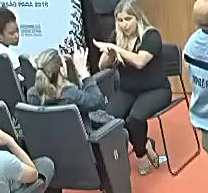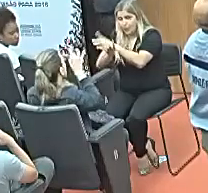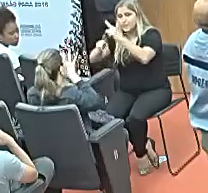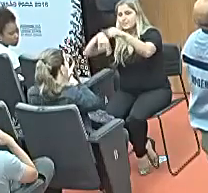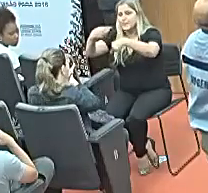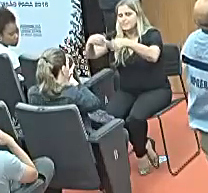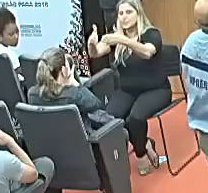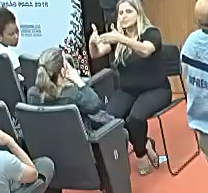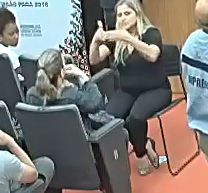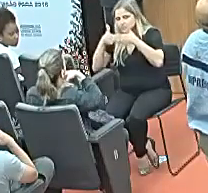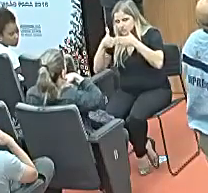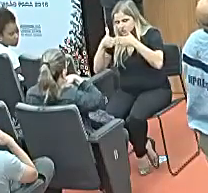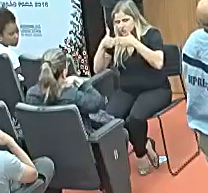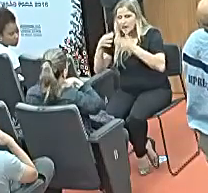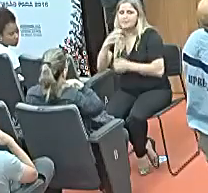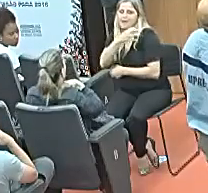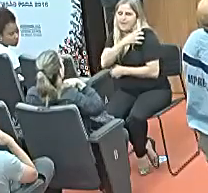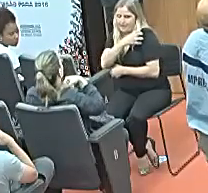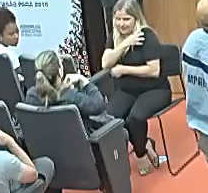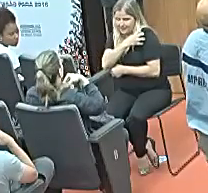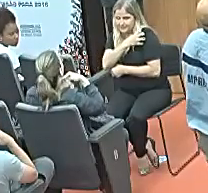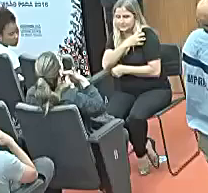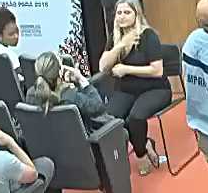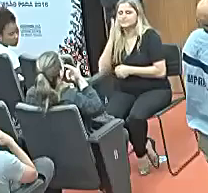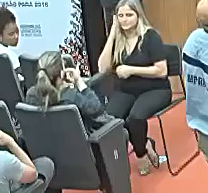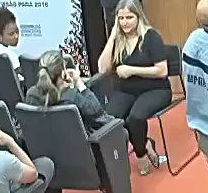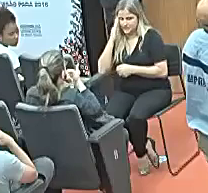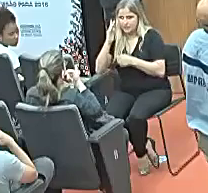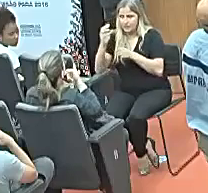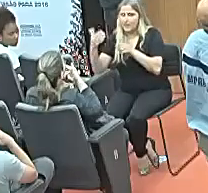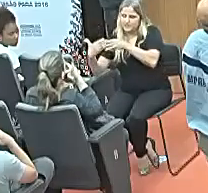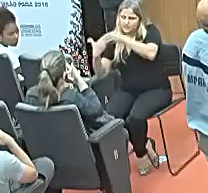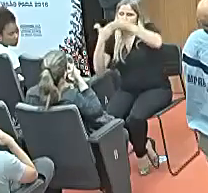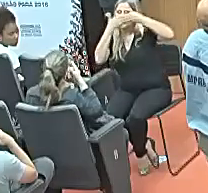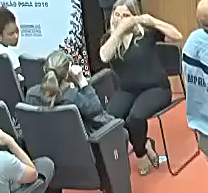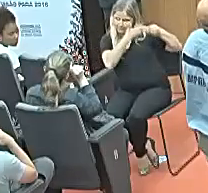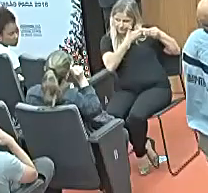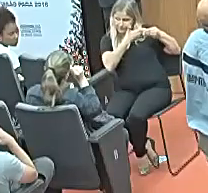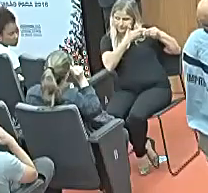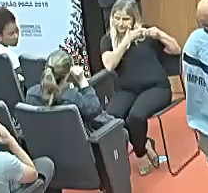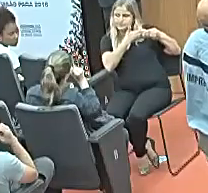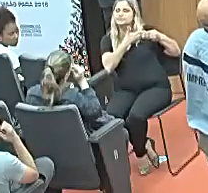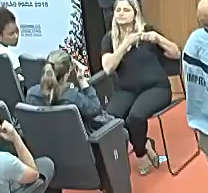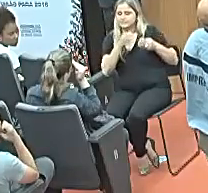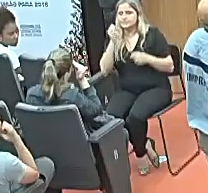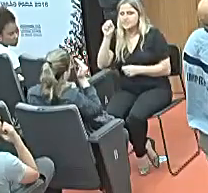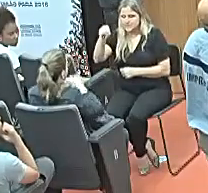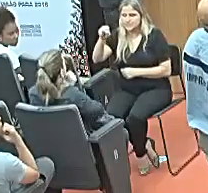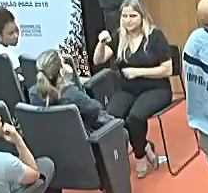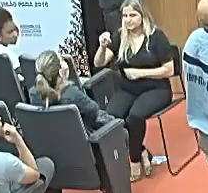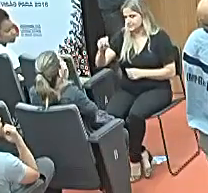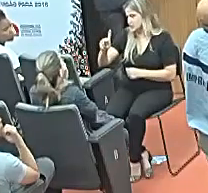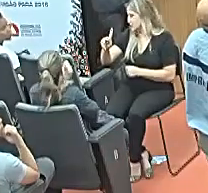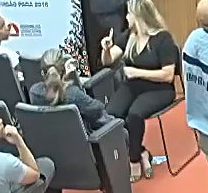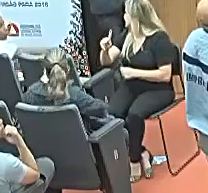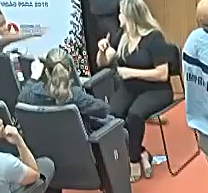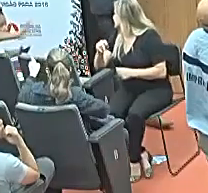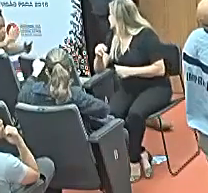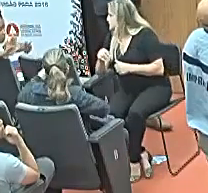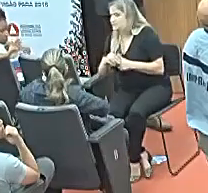foi diferente e nós tivemos uma sucessão de eventos de 2015 16